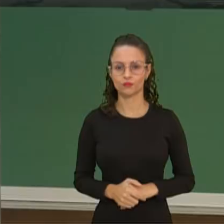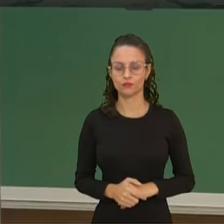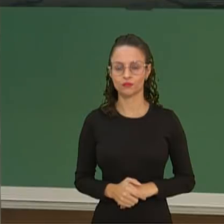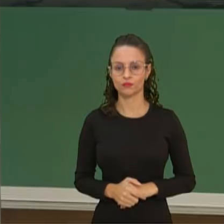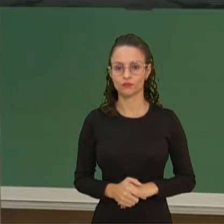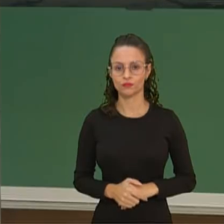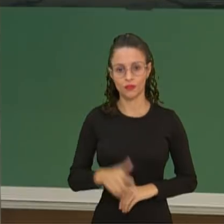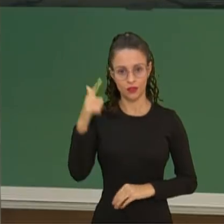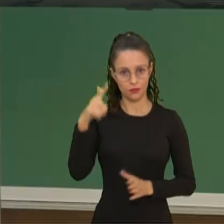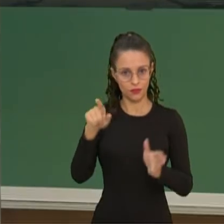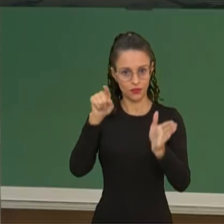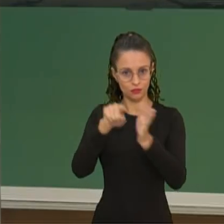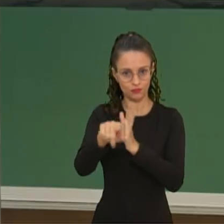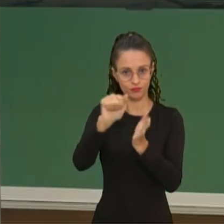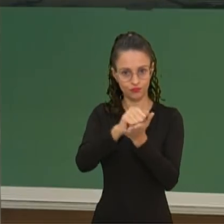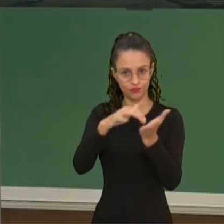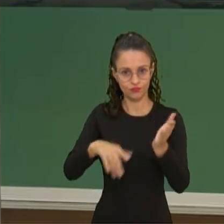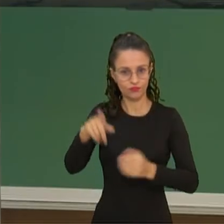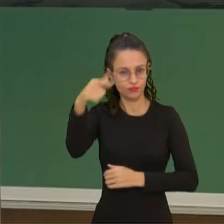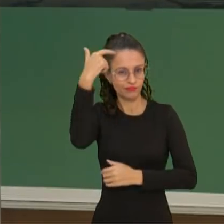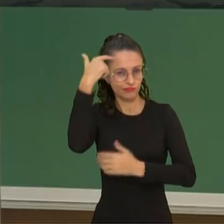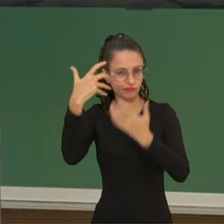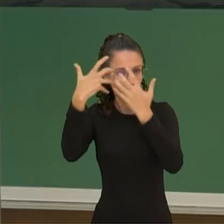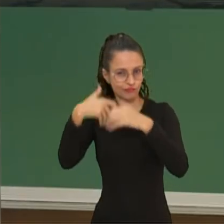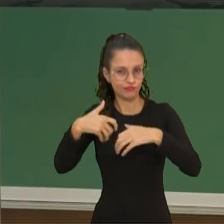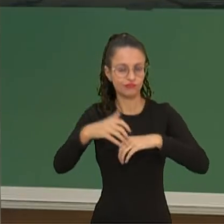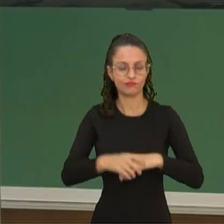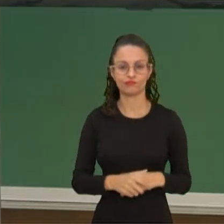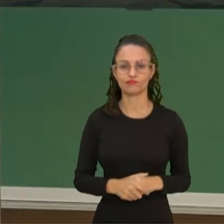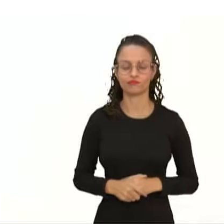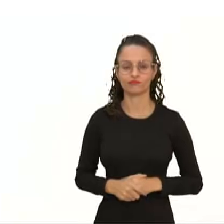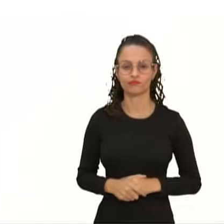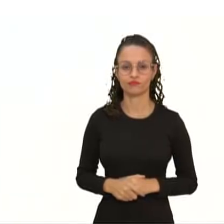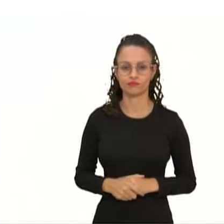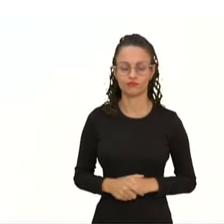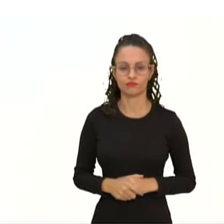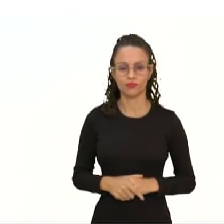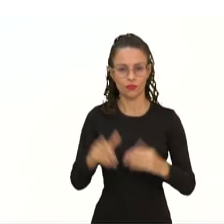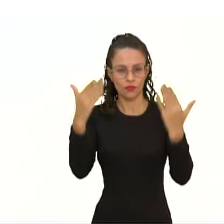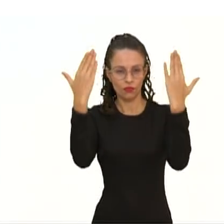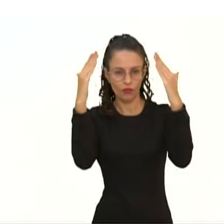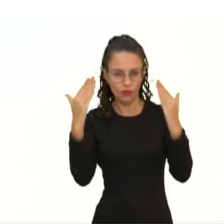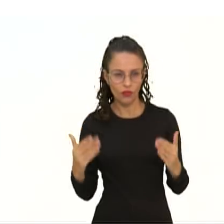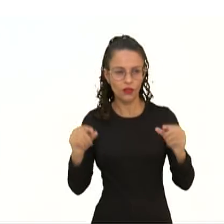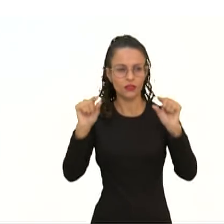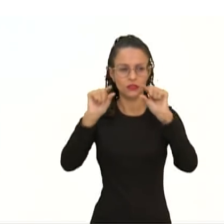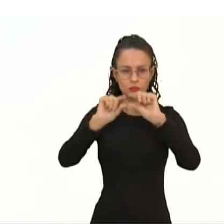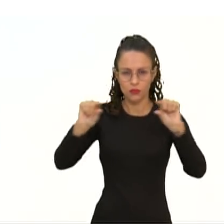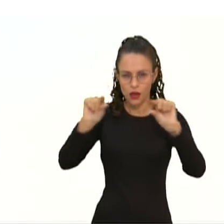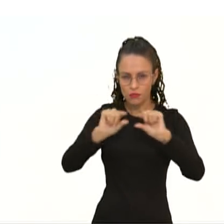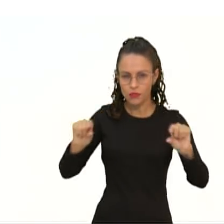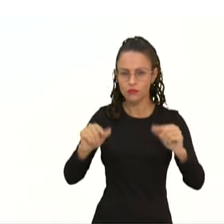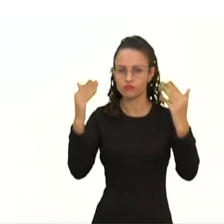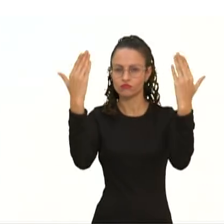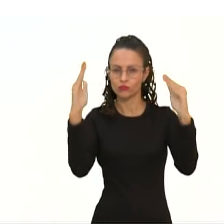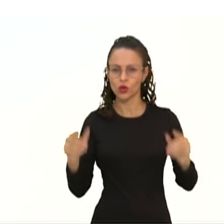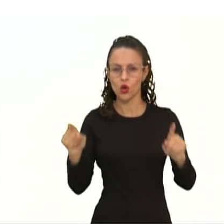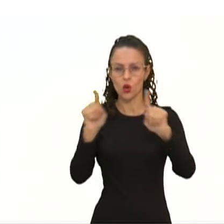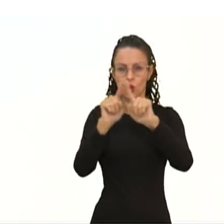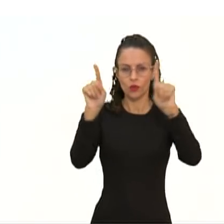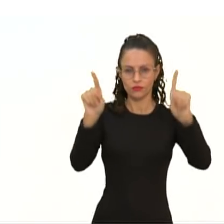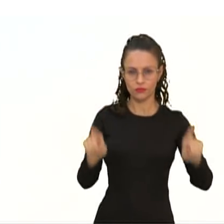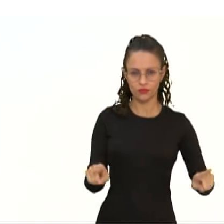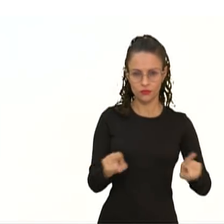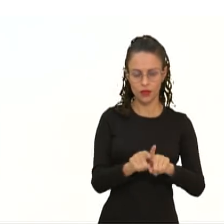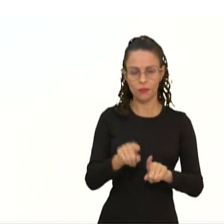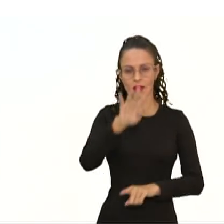Mais um exercício aqui para você pensar um pouquinho. Olha só. Analise as informações nutricionais, então nós temos duas